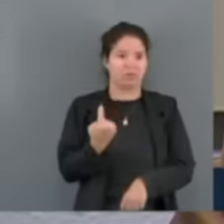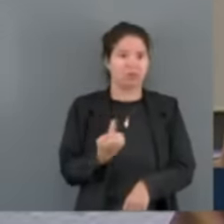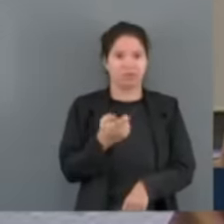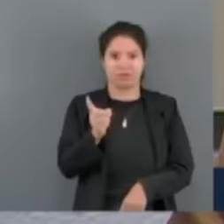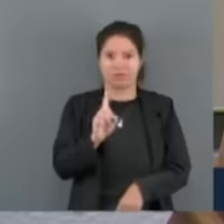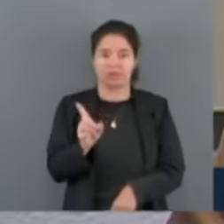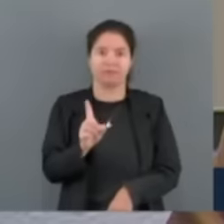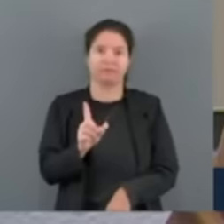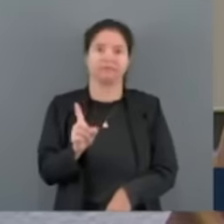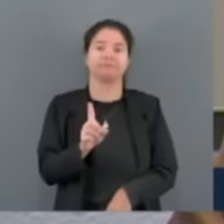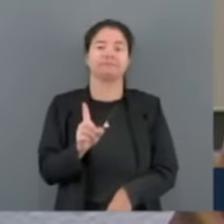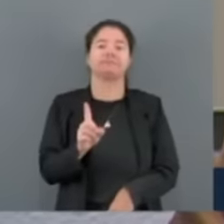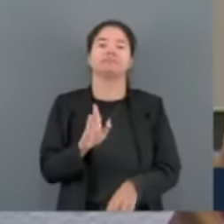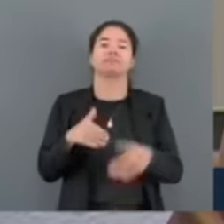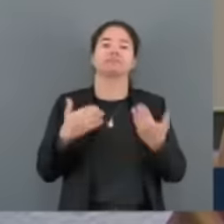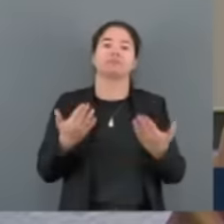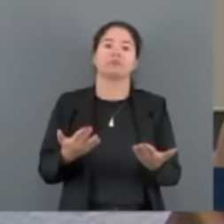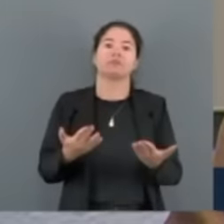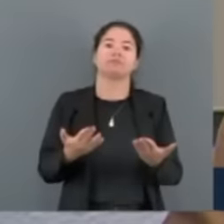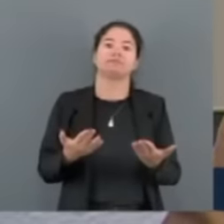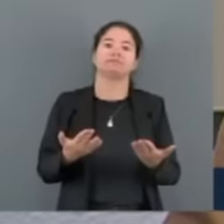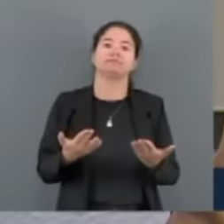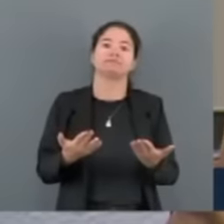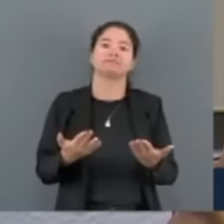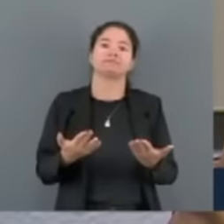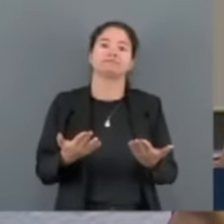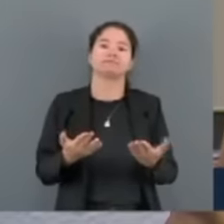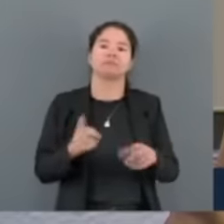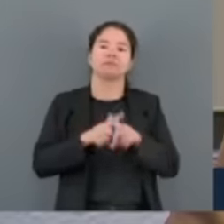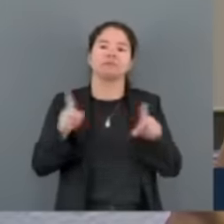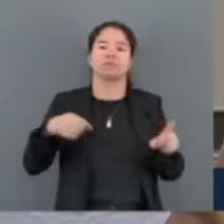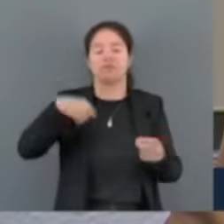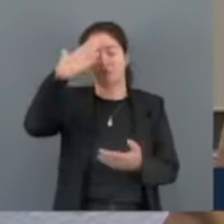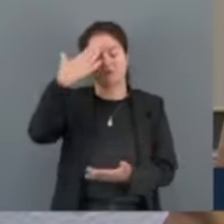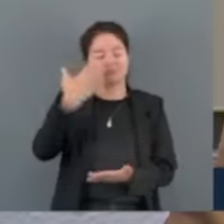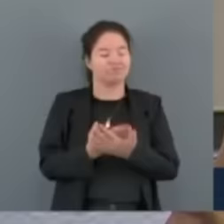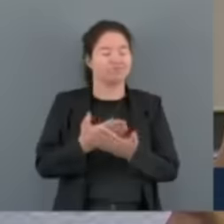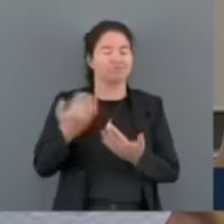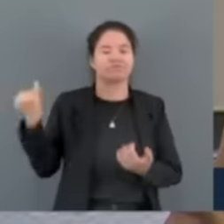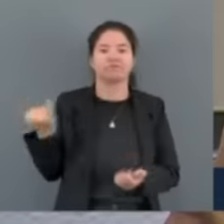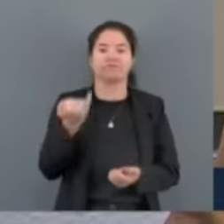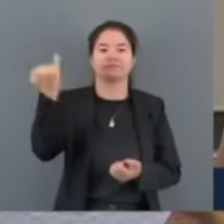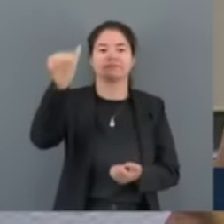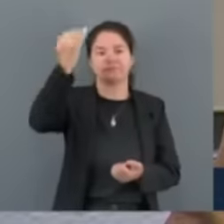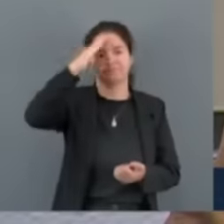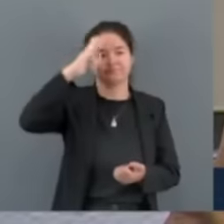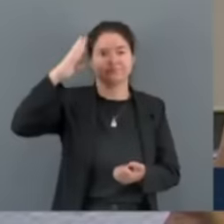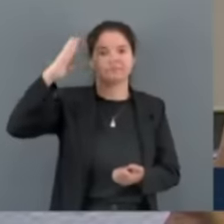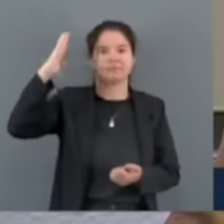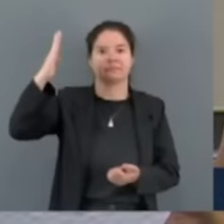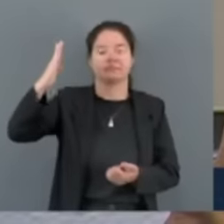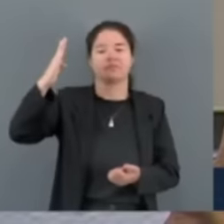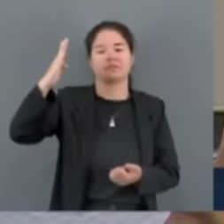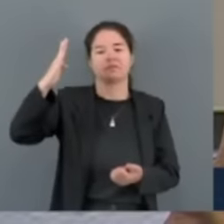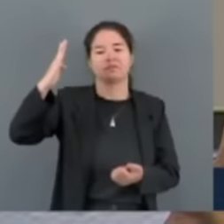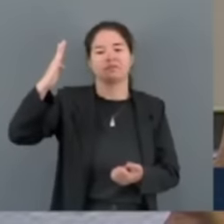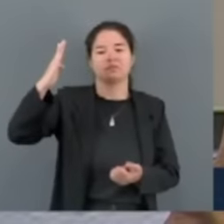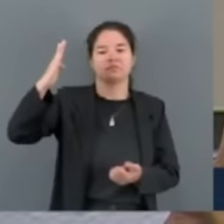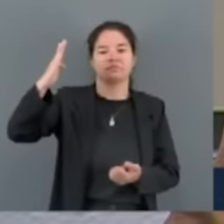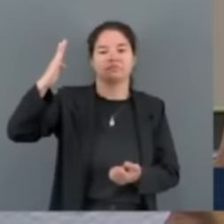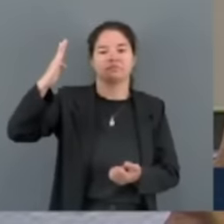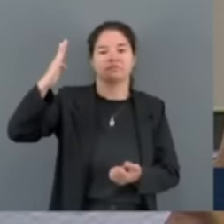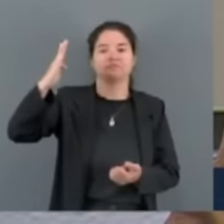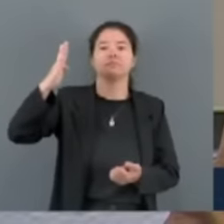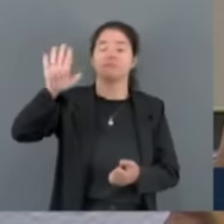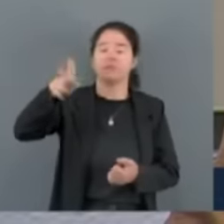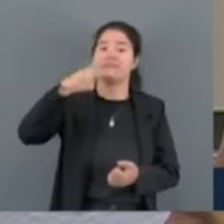é dessa forma que nós procedemos. Mas eu acho que é fundamental, sim, eu acho que uma parte das questões que o senhor